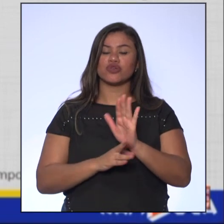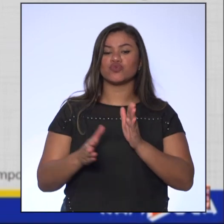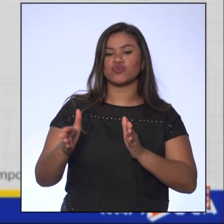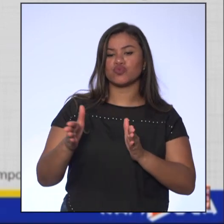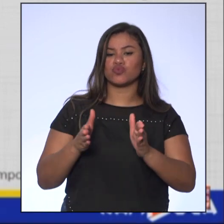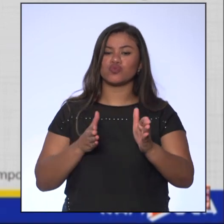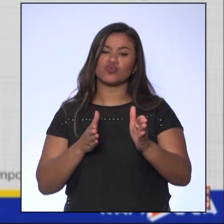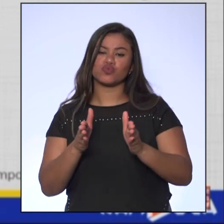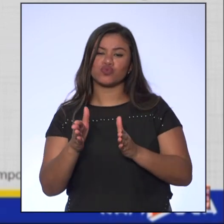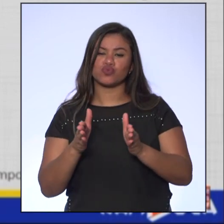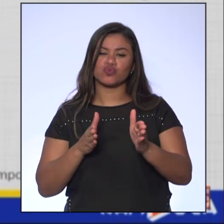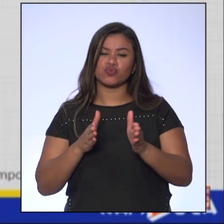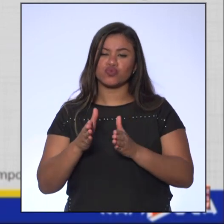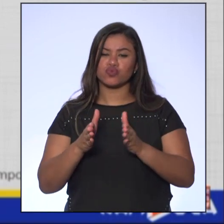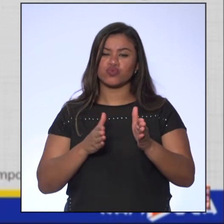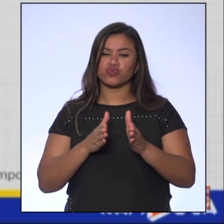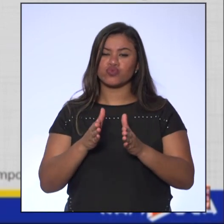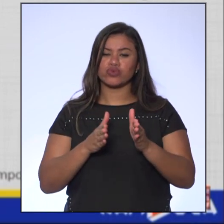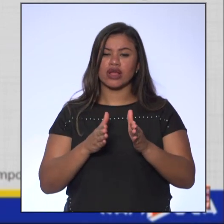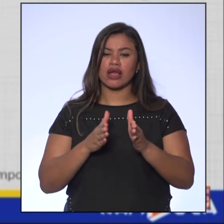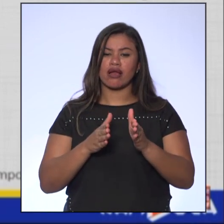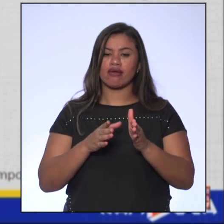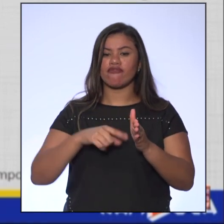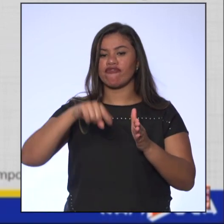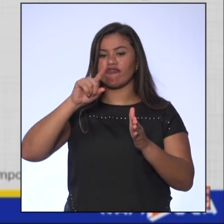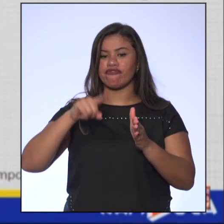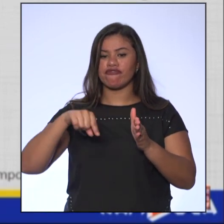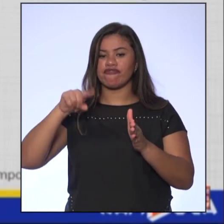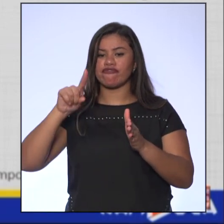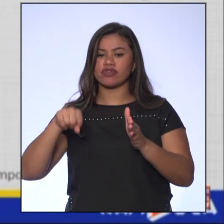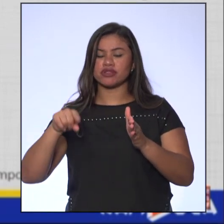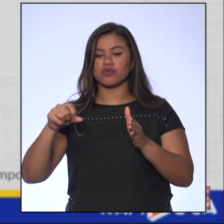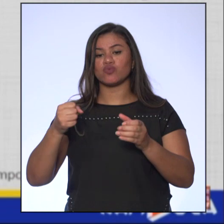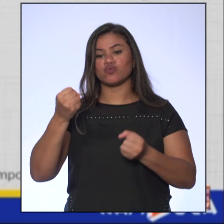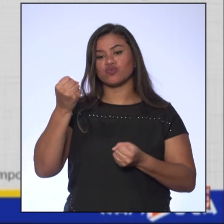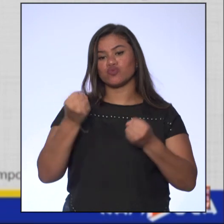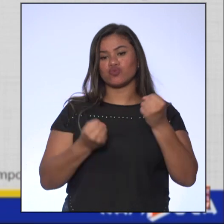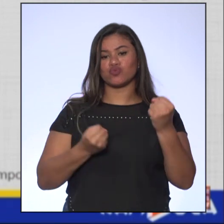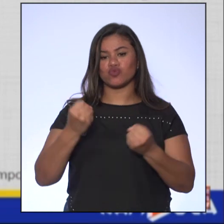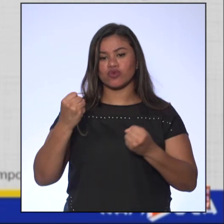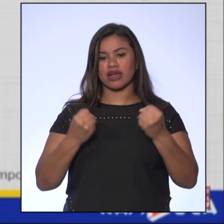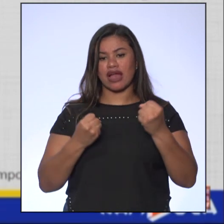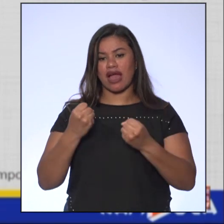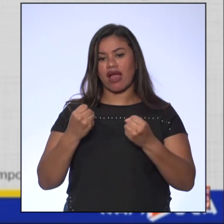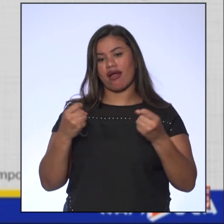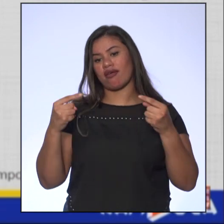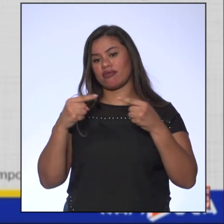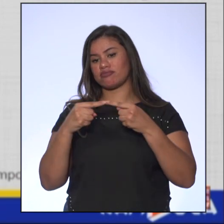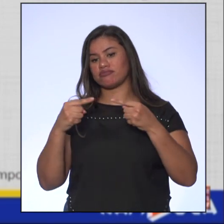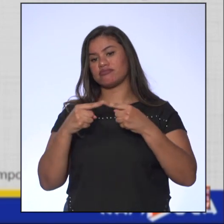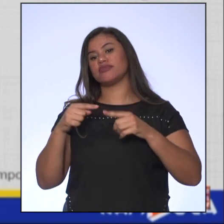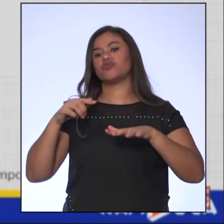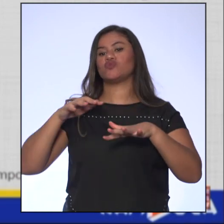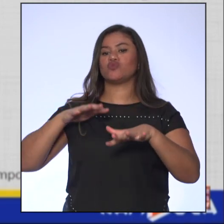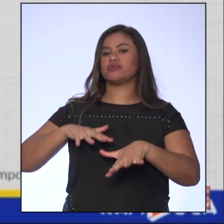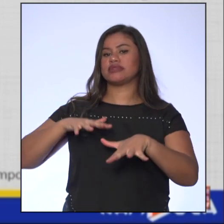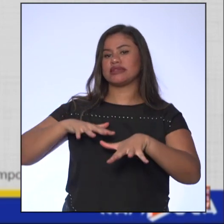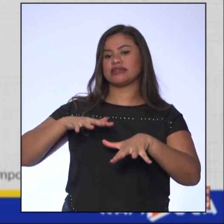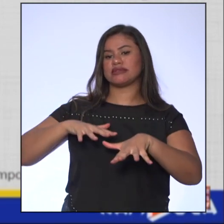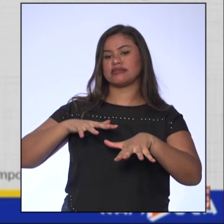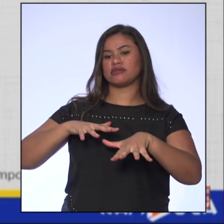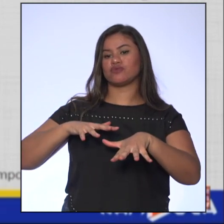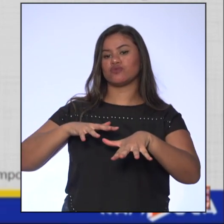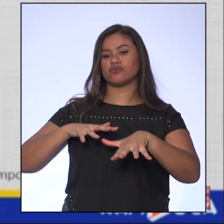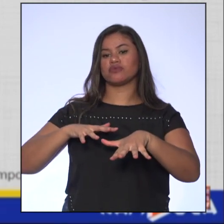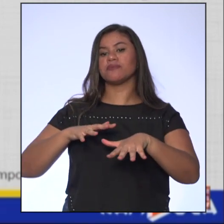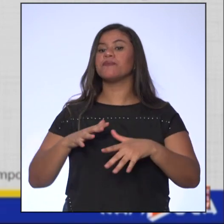de tempo, a variação da velocidade de um veículo durante um congestionamento.